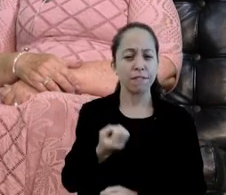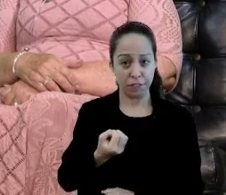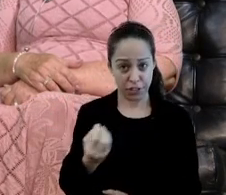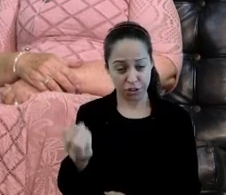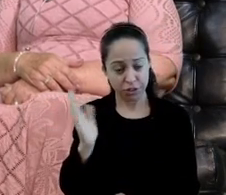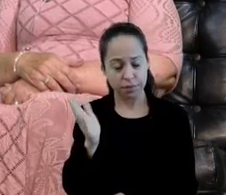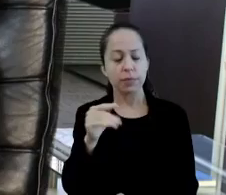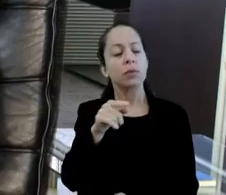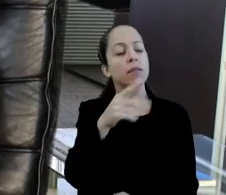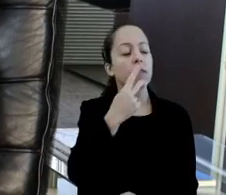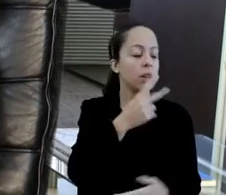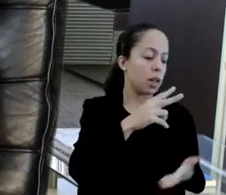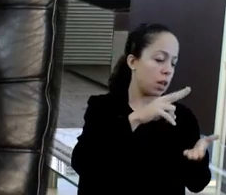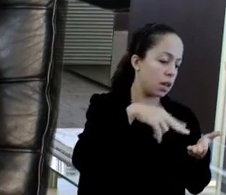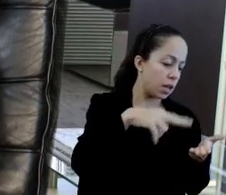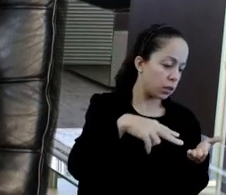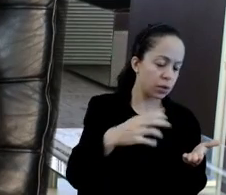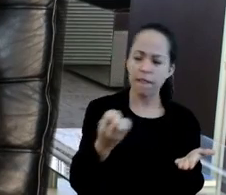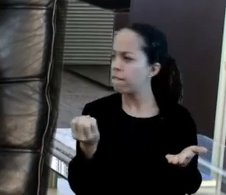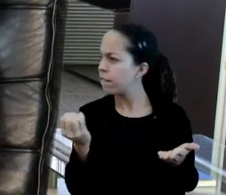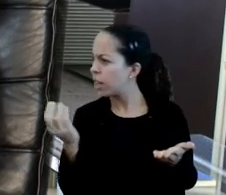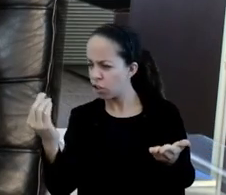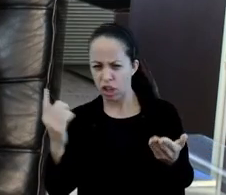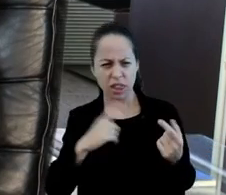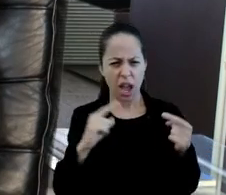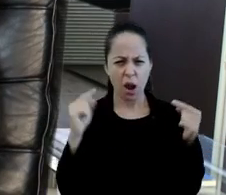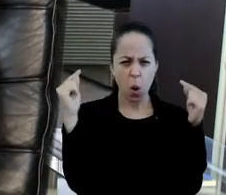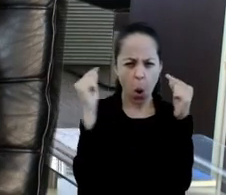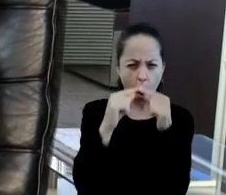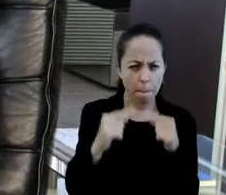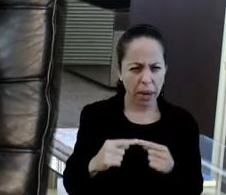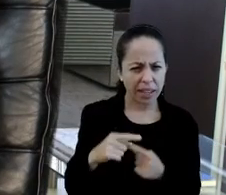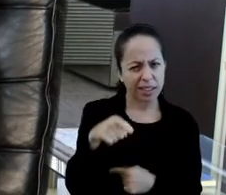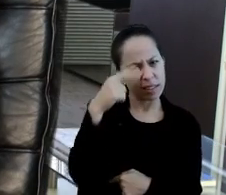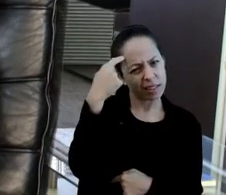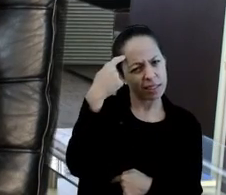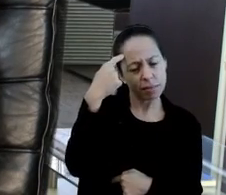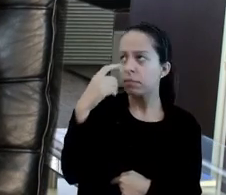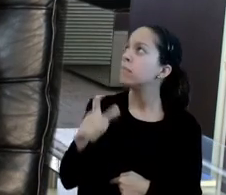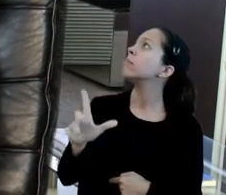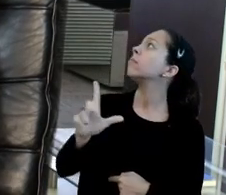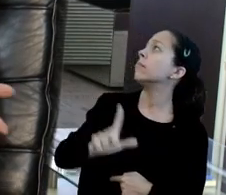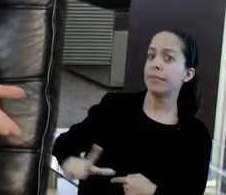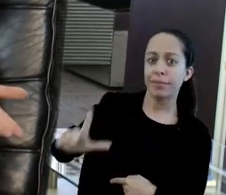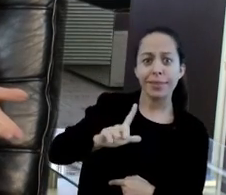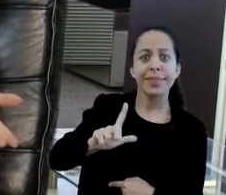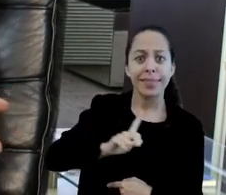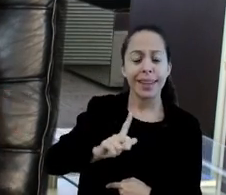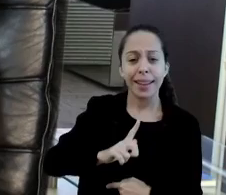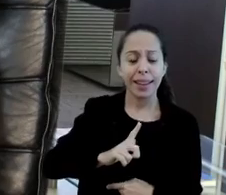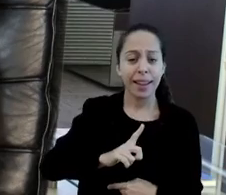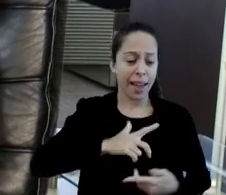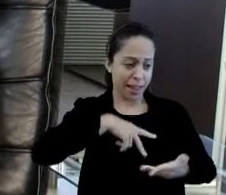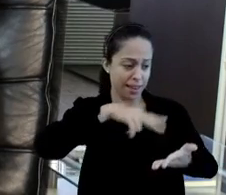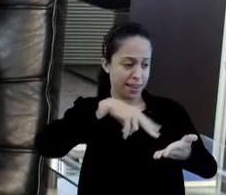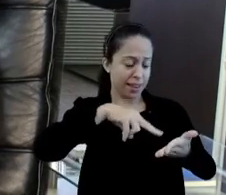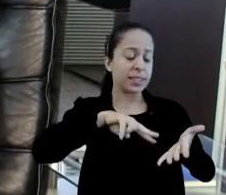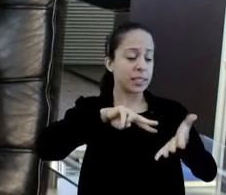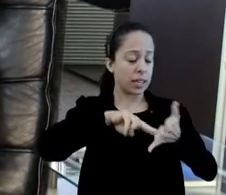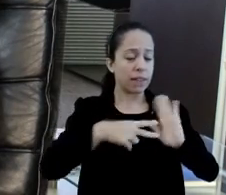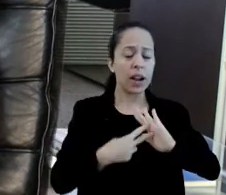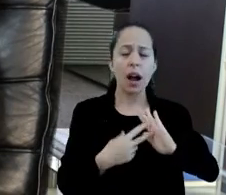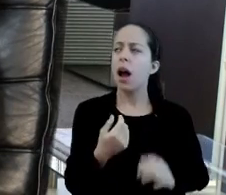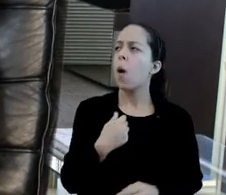viajar? Totalmente. Meu Deus, ler é viajar sem sair do lugar, né? Exatamente. Todo mundo